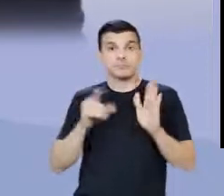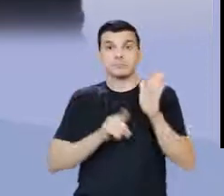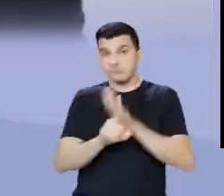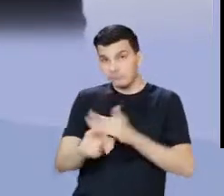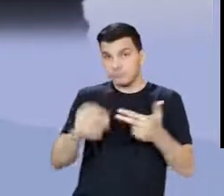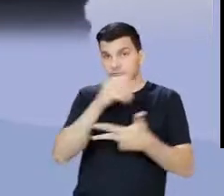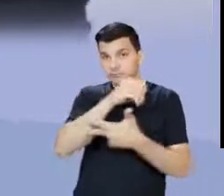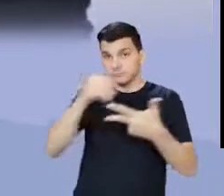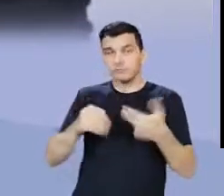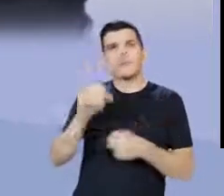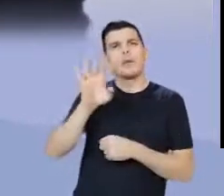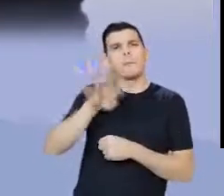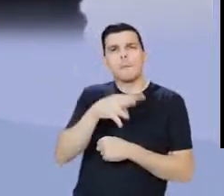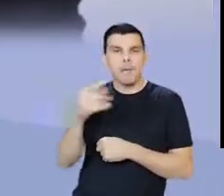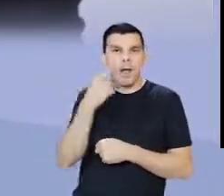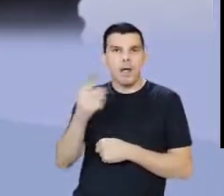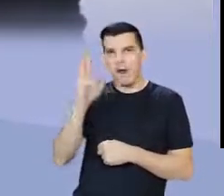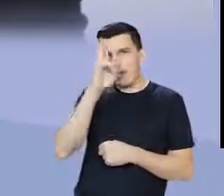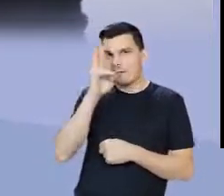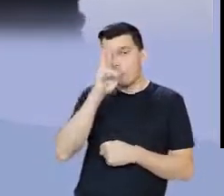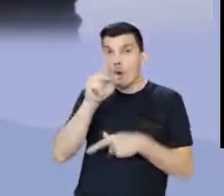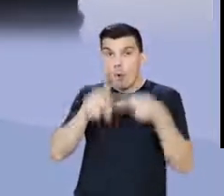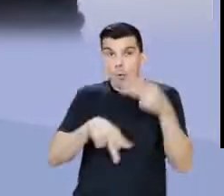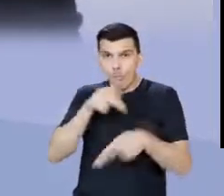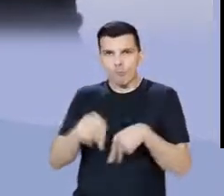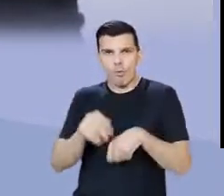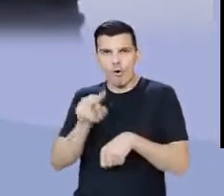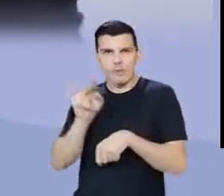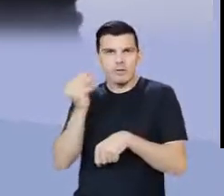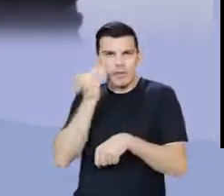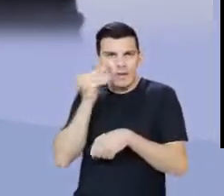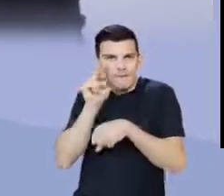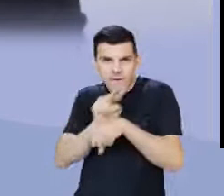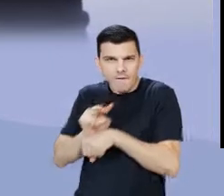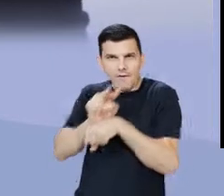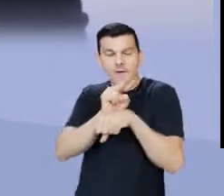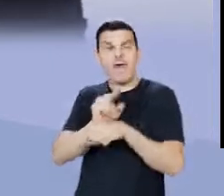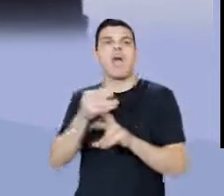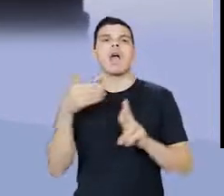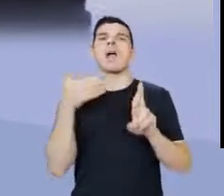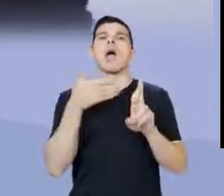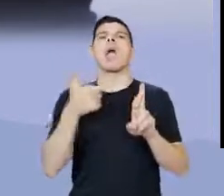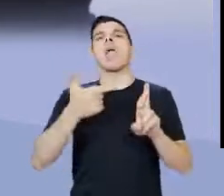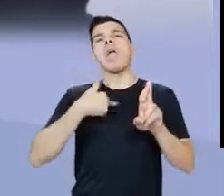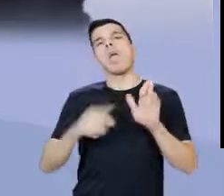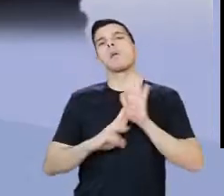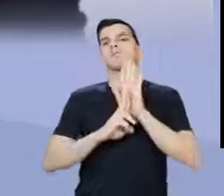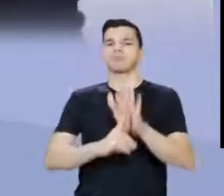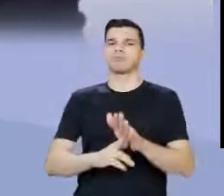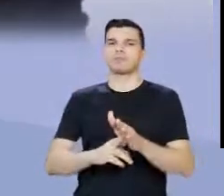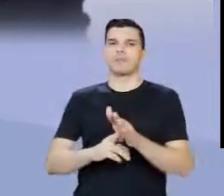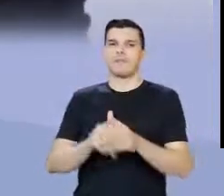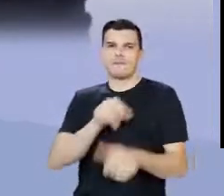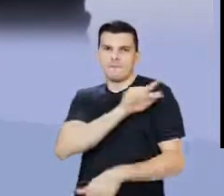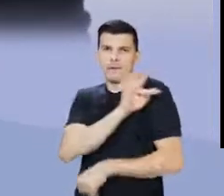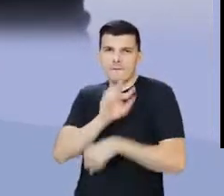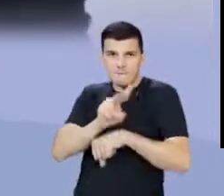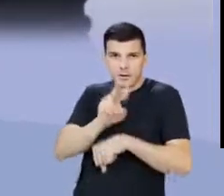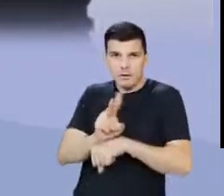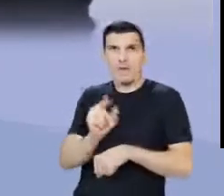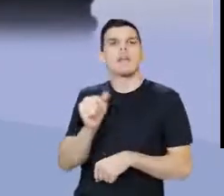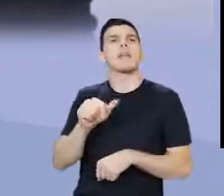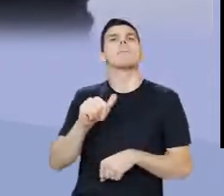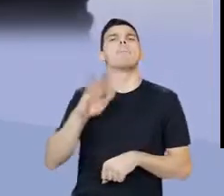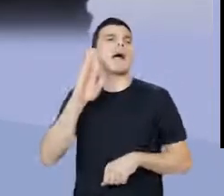é que, se aparecer em forma de charge, é lembrar que o povo mesmo tentava vigiar em nome do governo quem é que duplicava